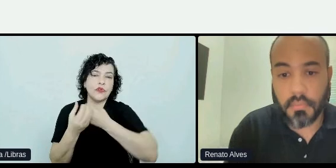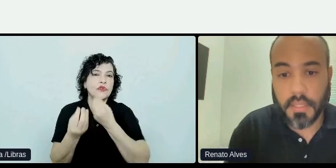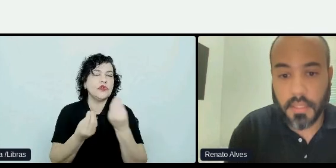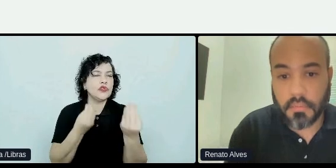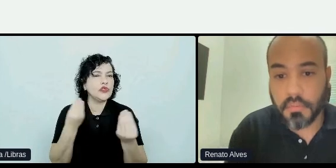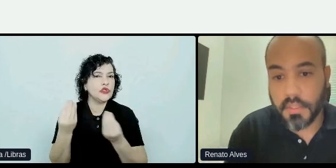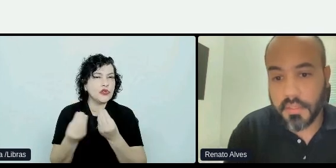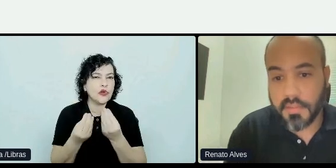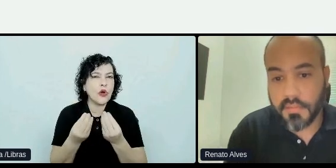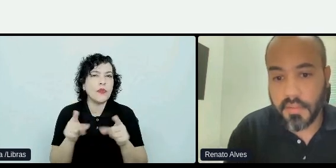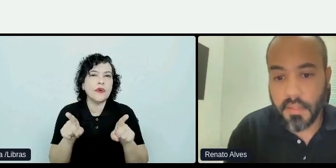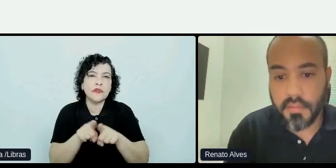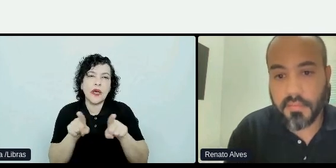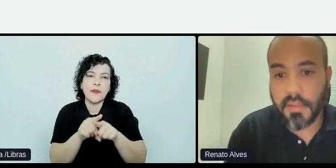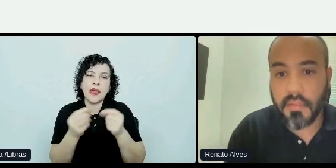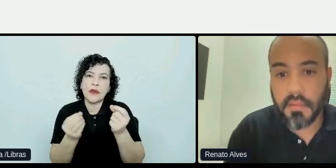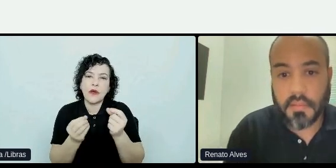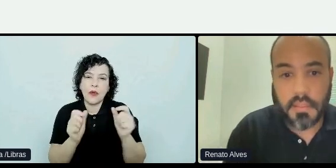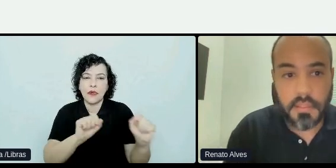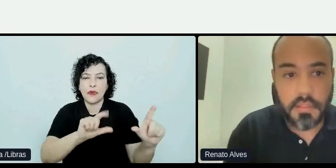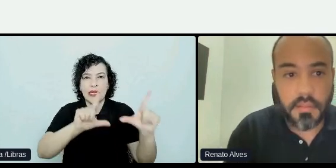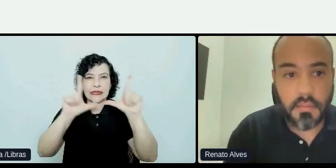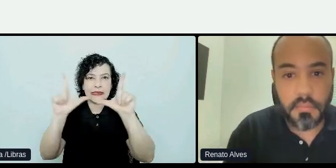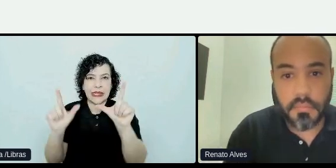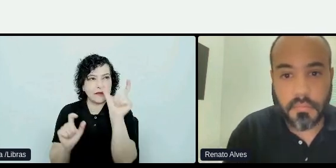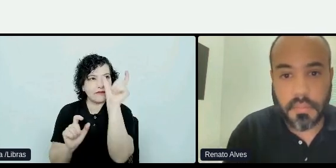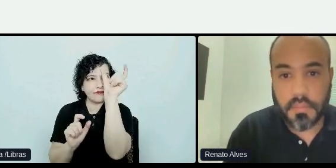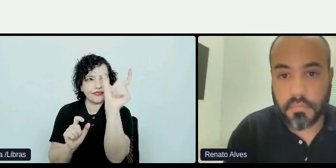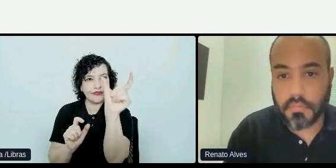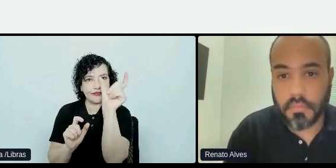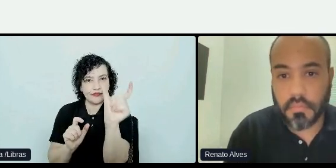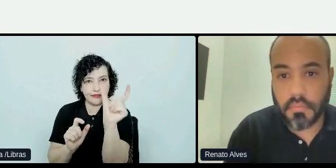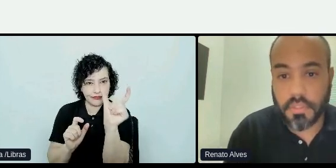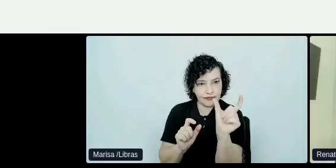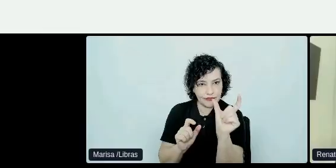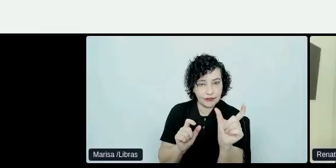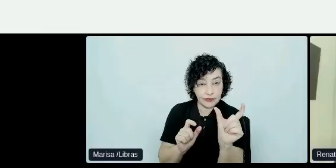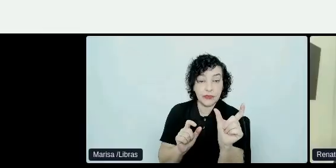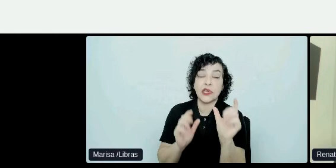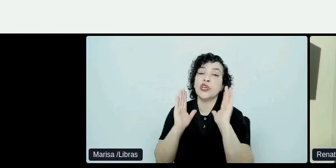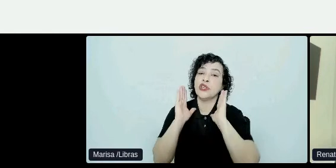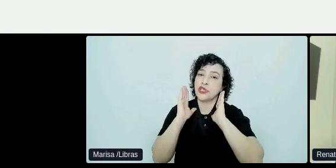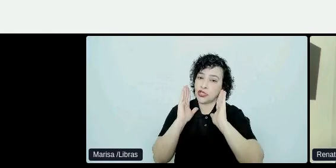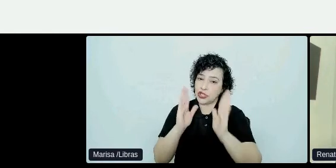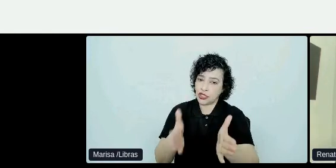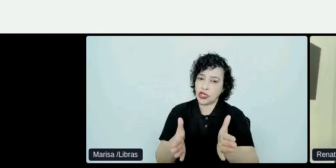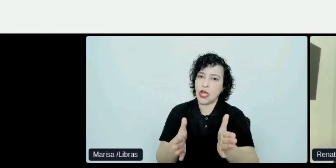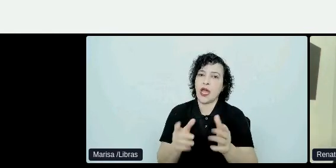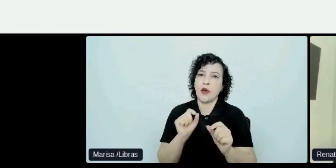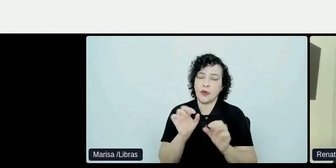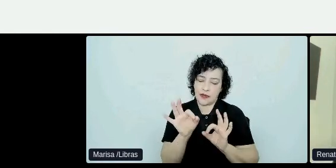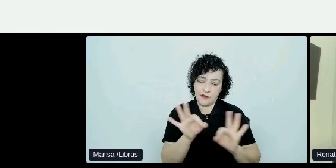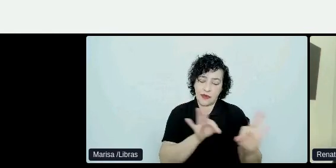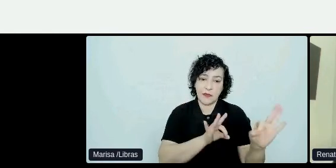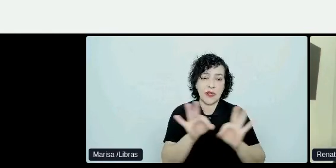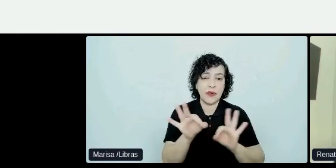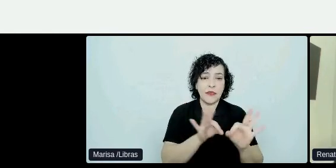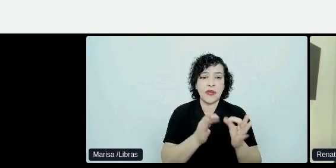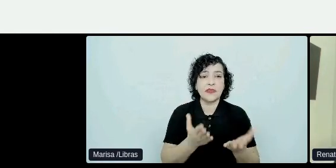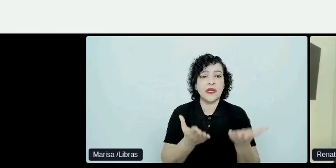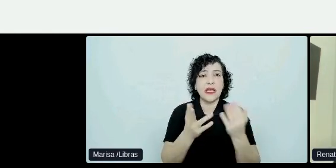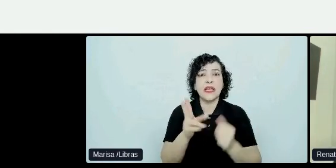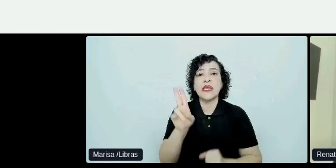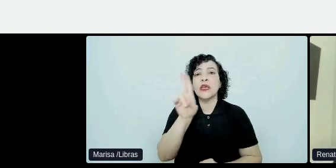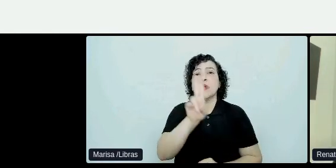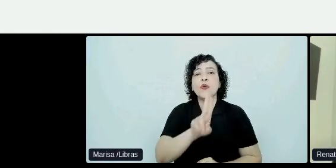é a nomenclatura dessas telas, né, então isso já foi problematizado lá, e ele usa essas informações